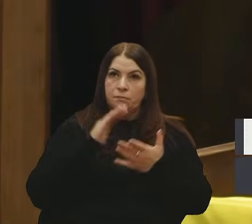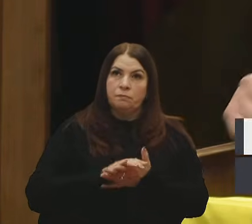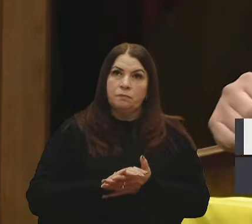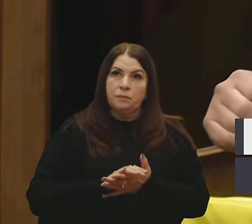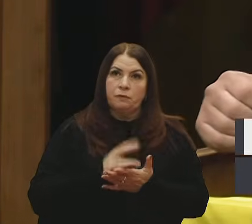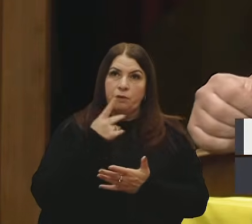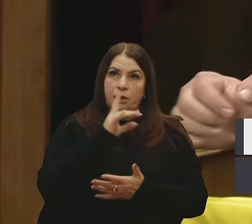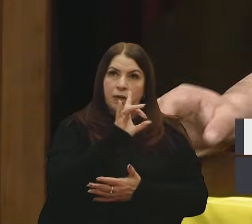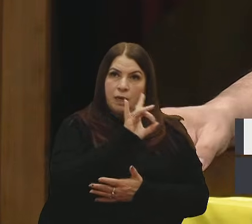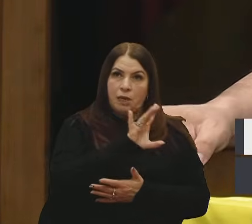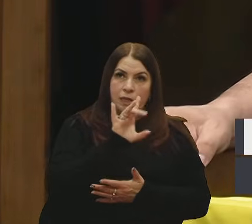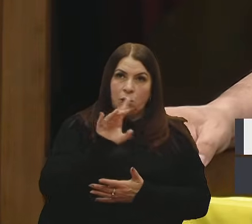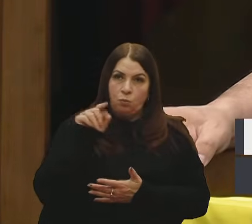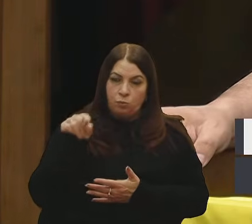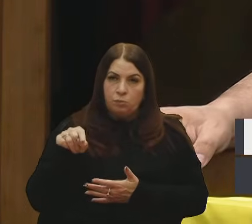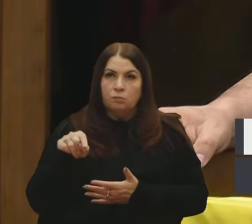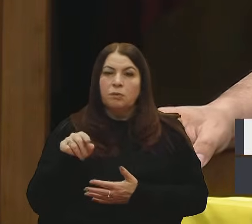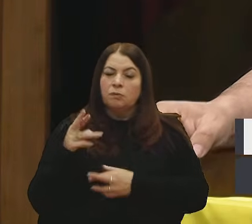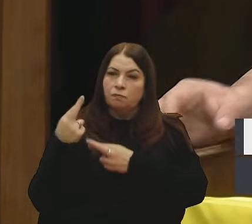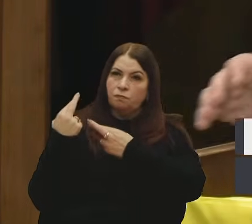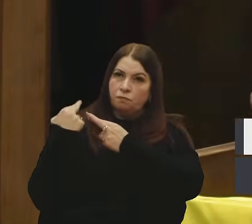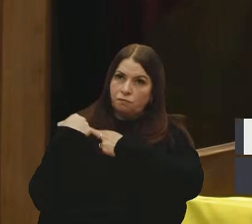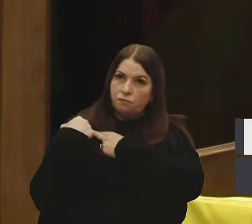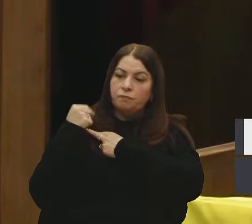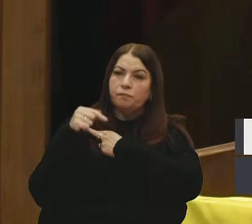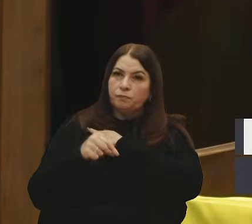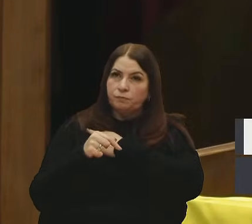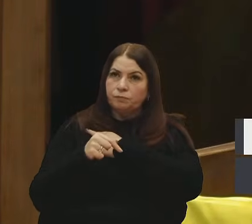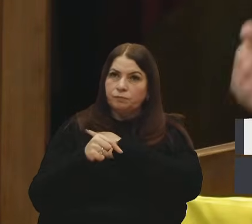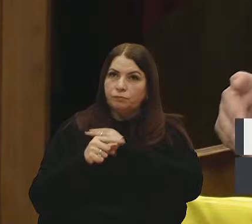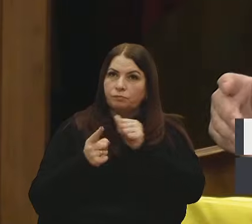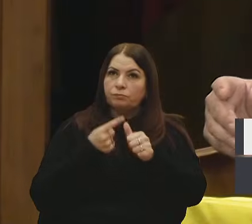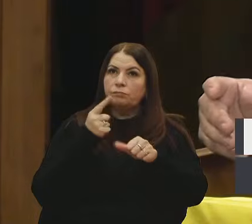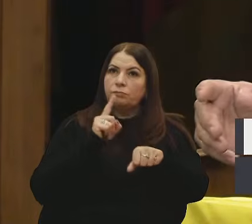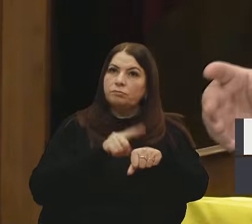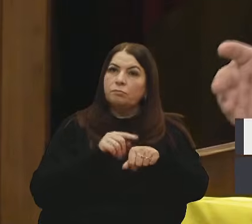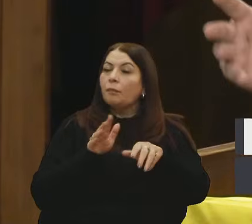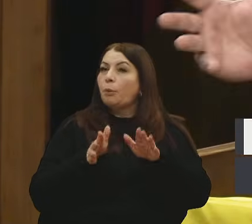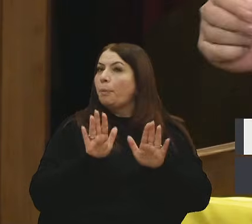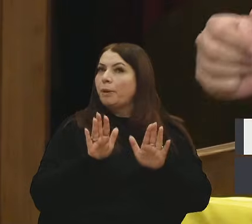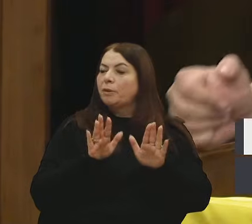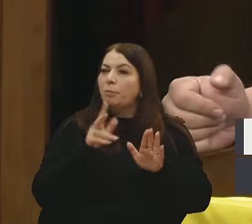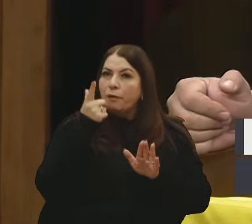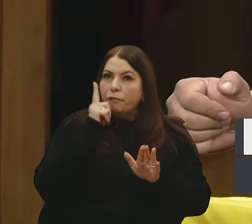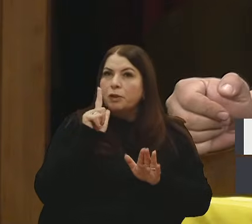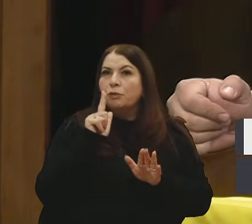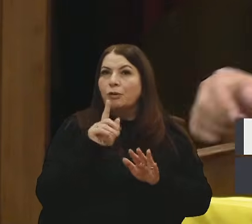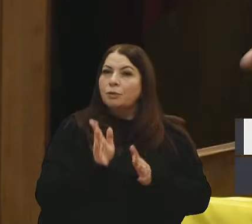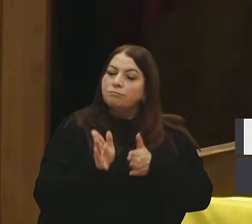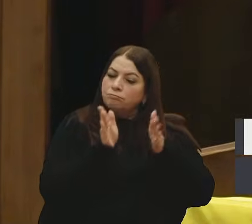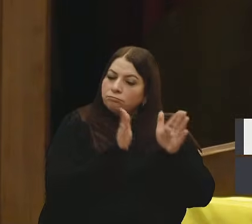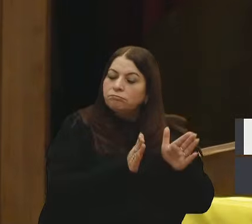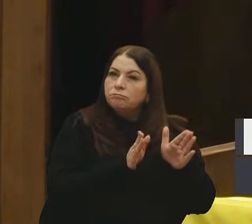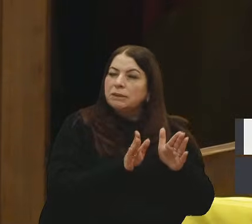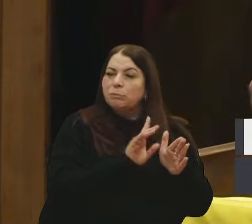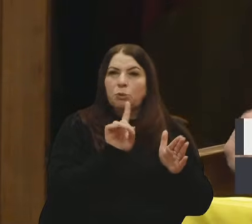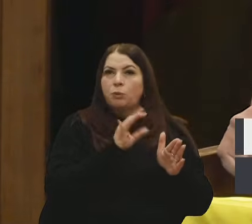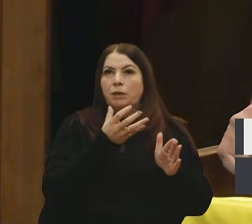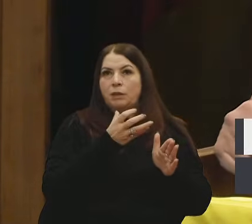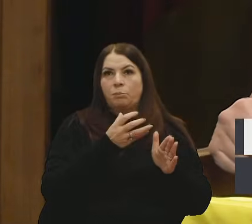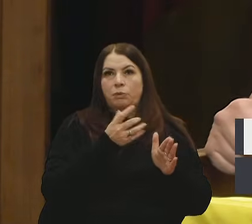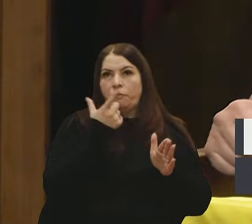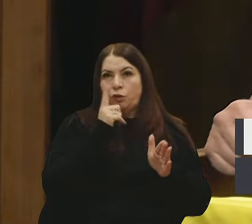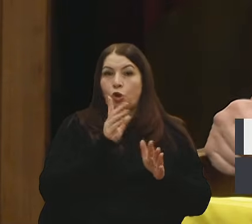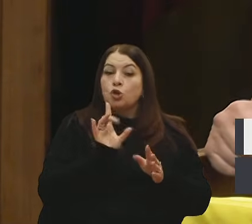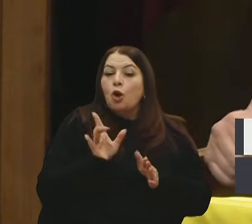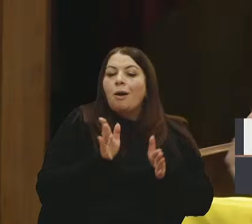que cada um e cada uma aqui é responsável por esse primeiro momento de uma vitória parcial. Mas nós não queremos a vitória